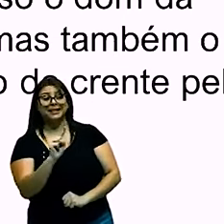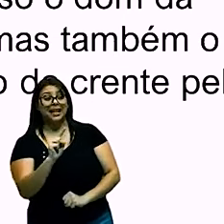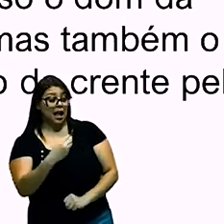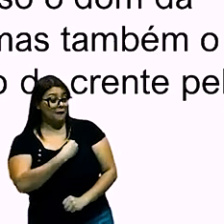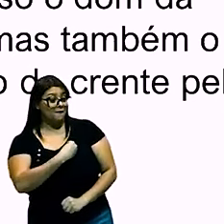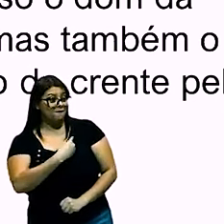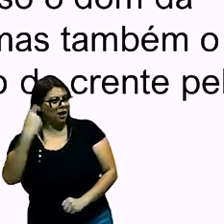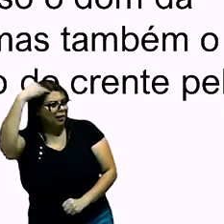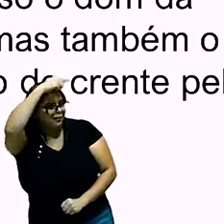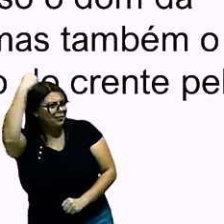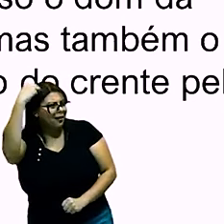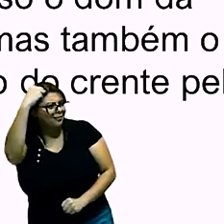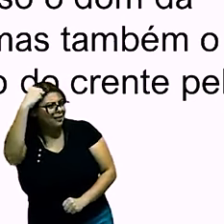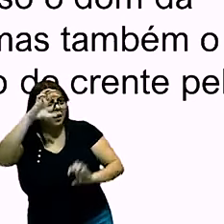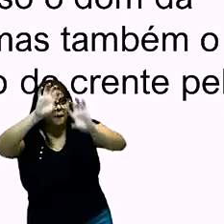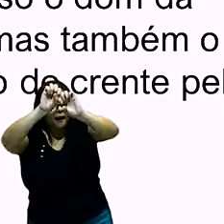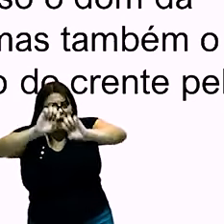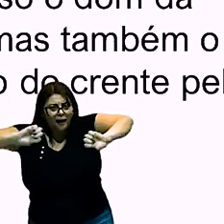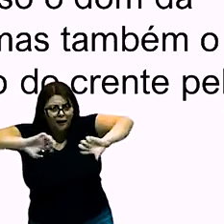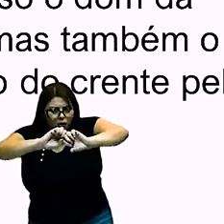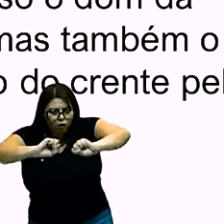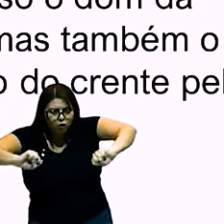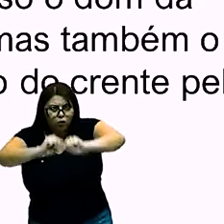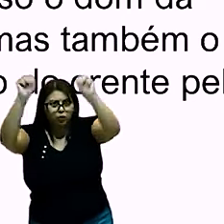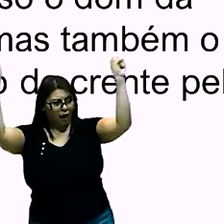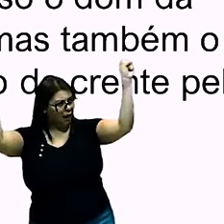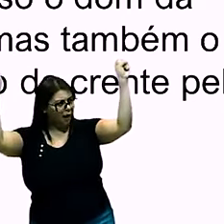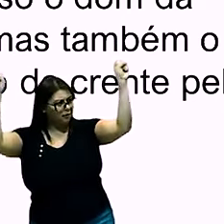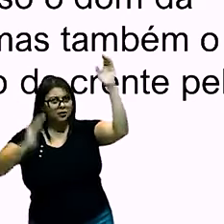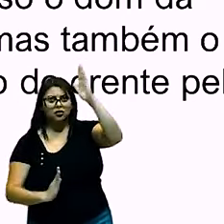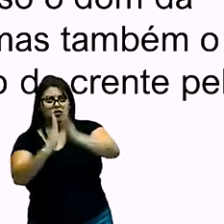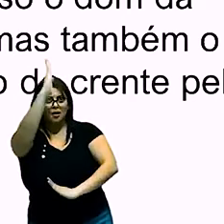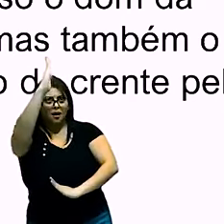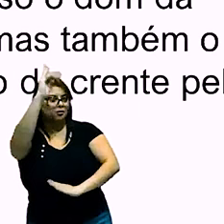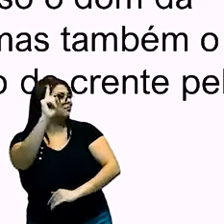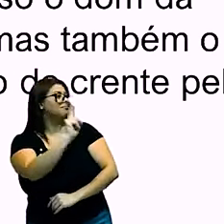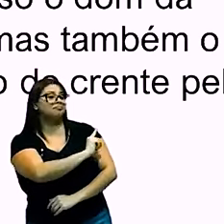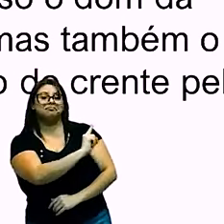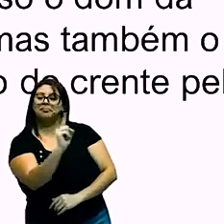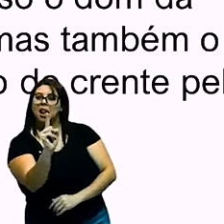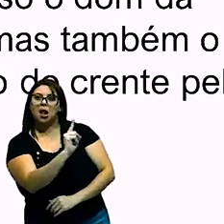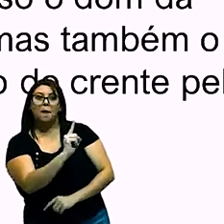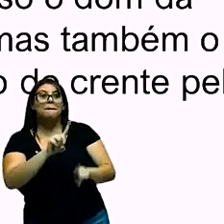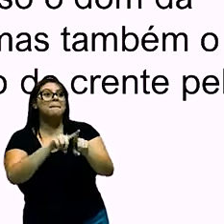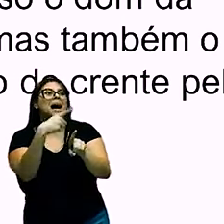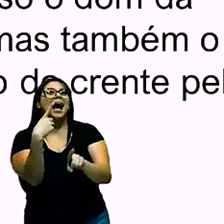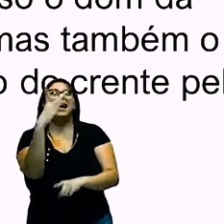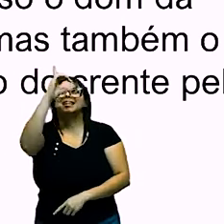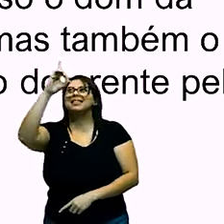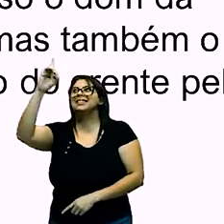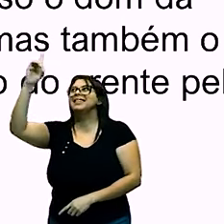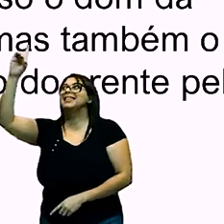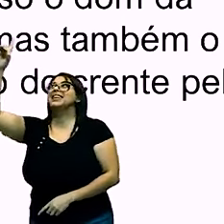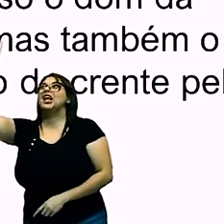para rasgar o véu e abrir o caminho para os santos dos santos. Mas aquele que estava lá no céu,